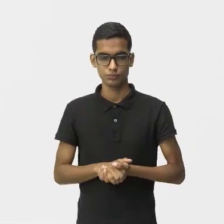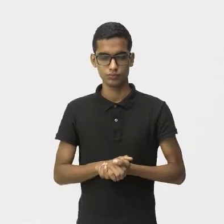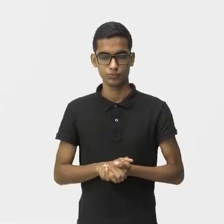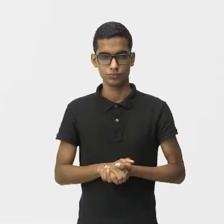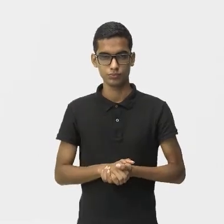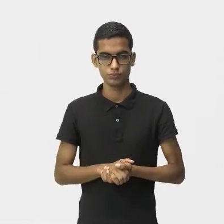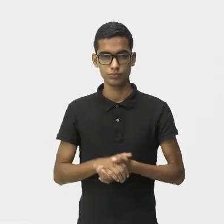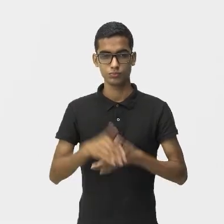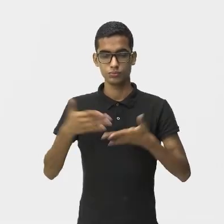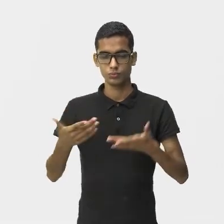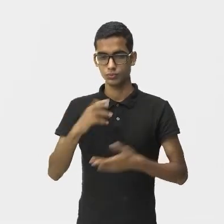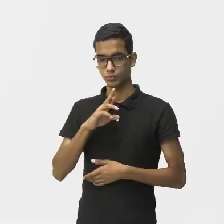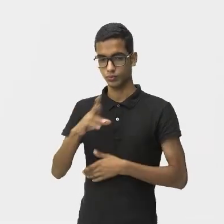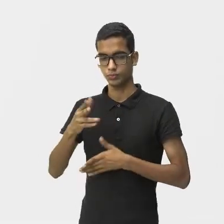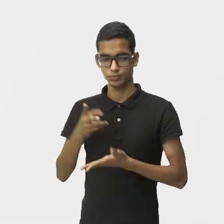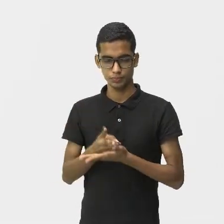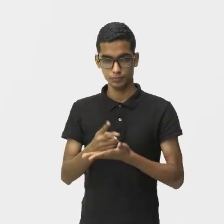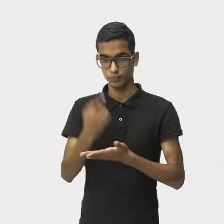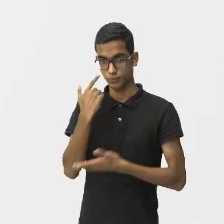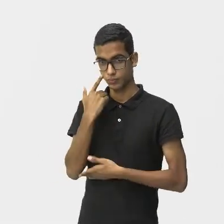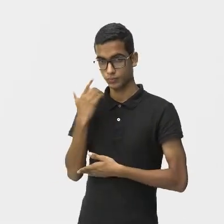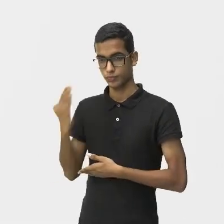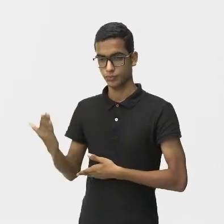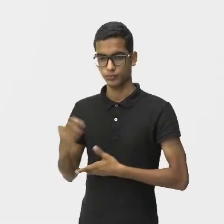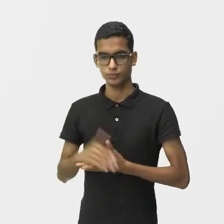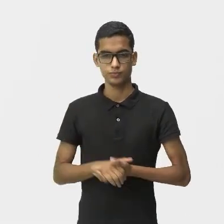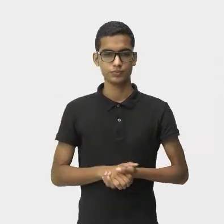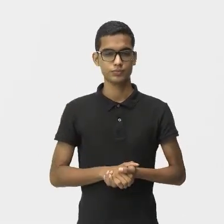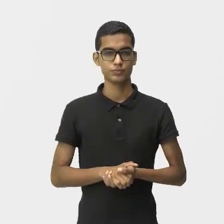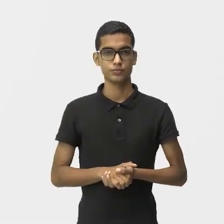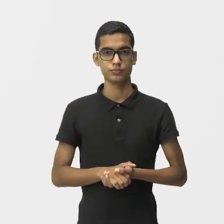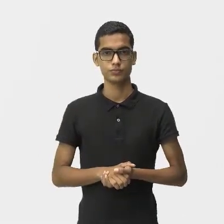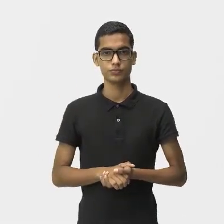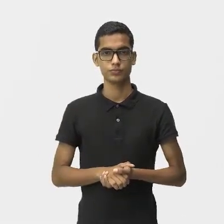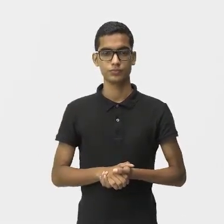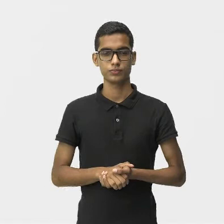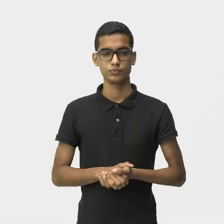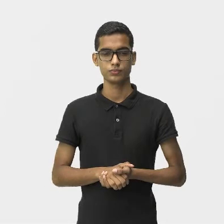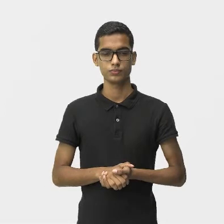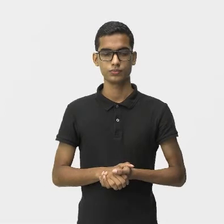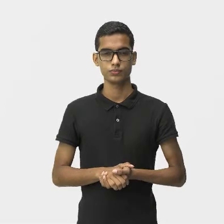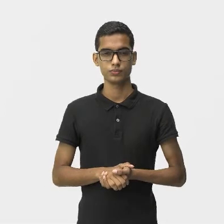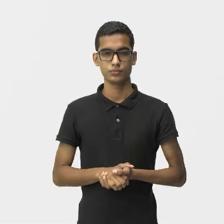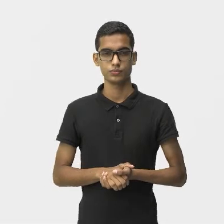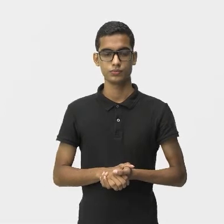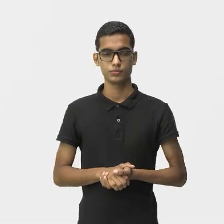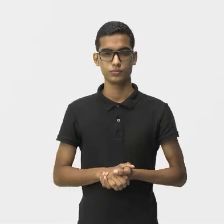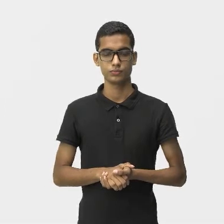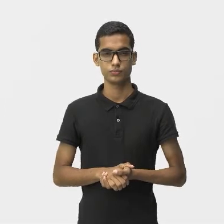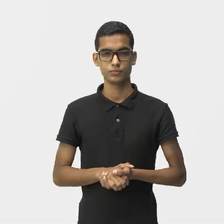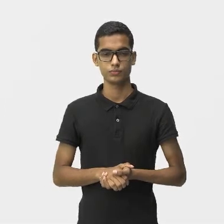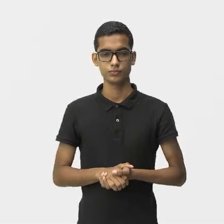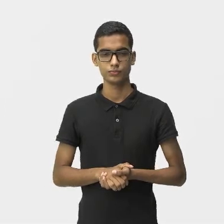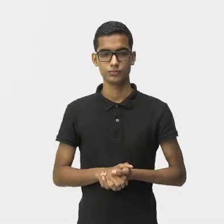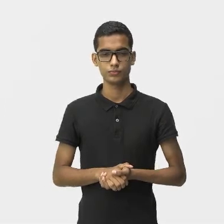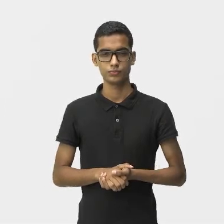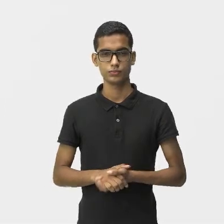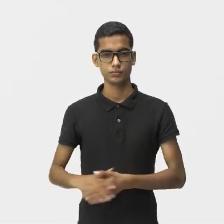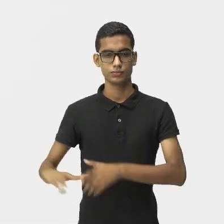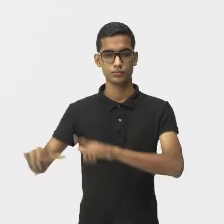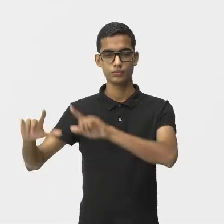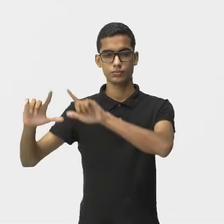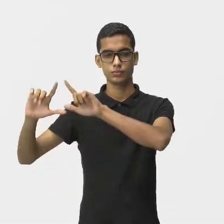aqui é 4, né? Menos 2 ao quadrado é igual a 4, né? E não 2, como eu falei. 4,